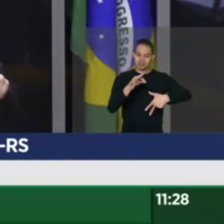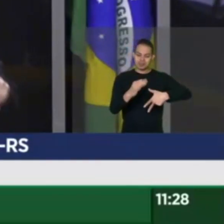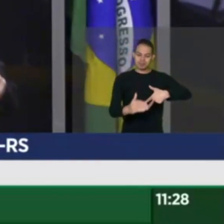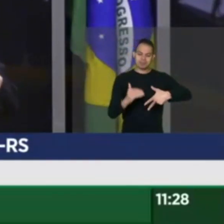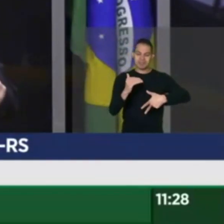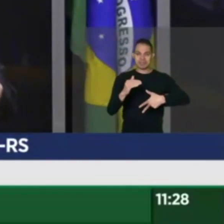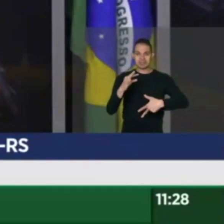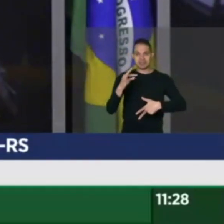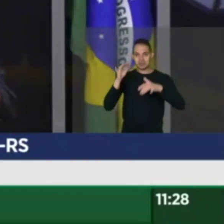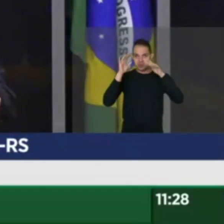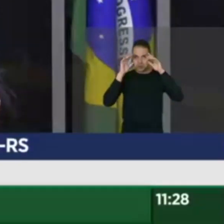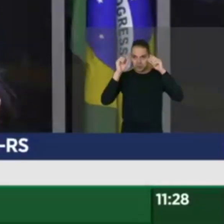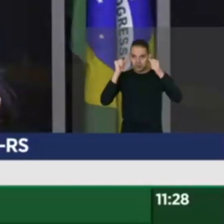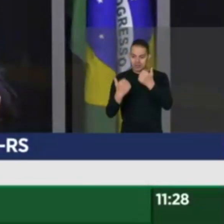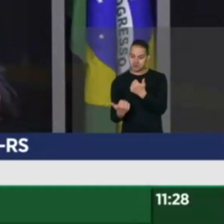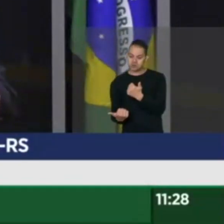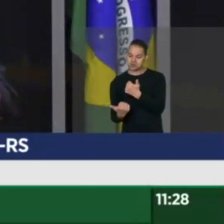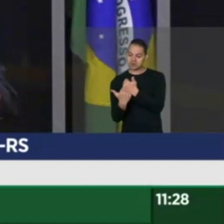do legislativo,